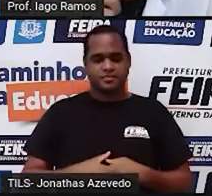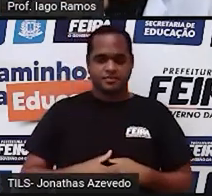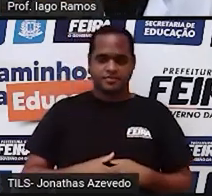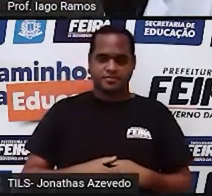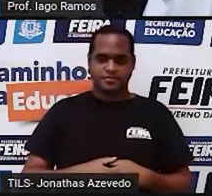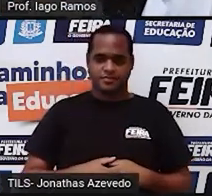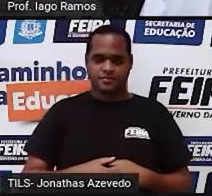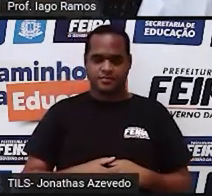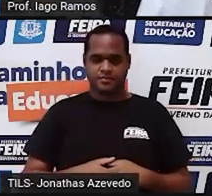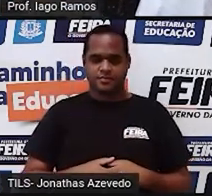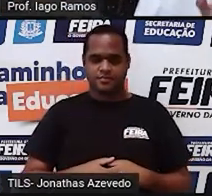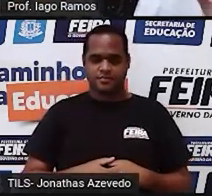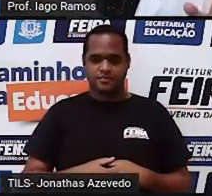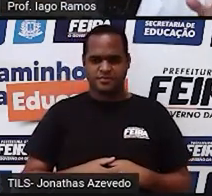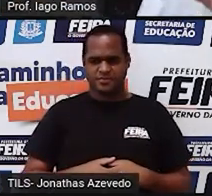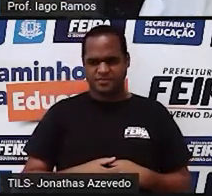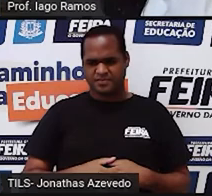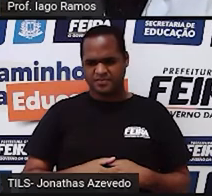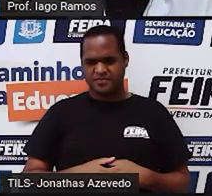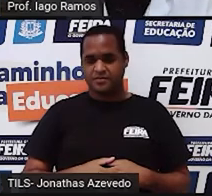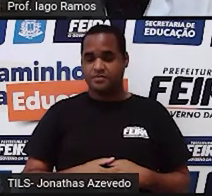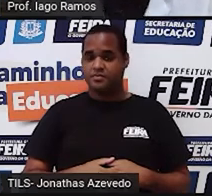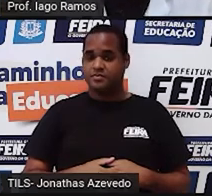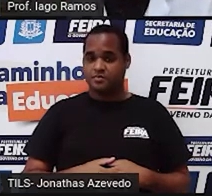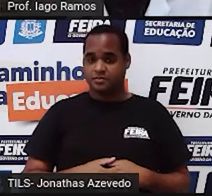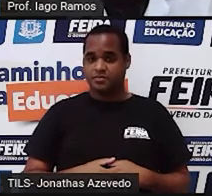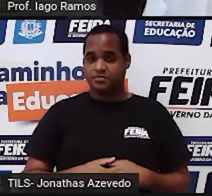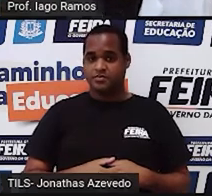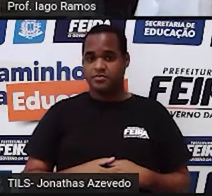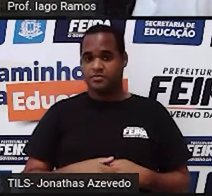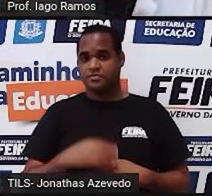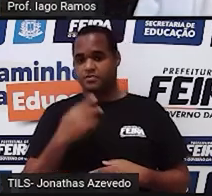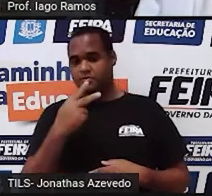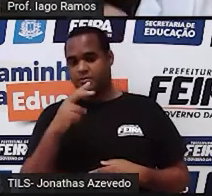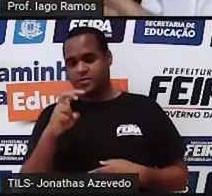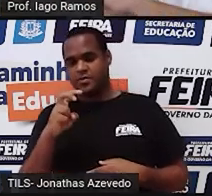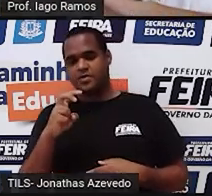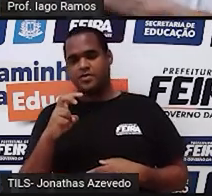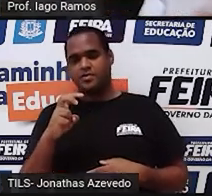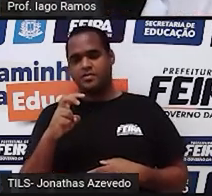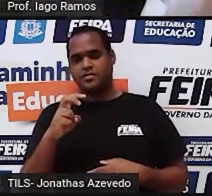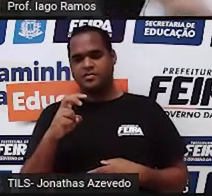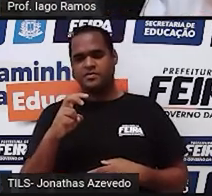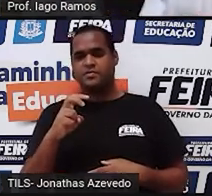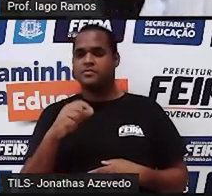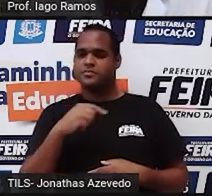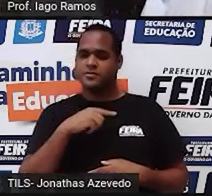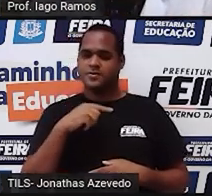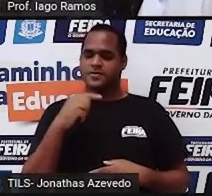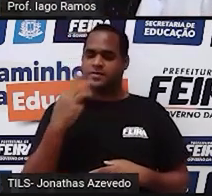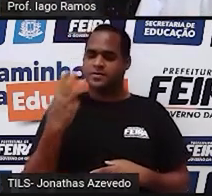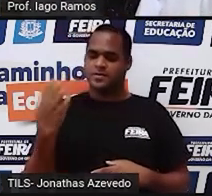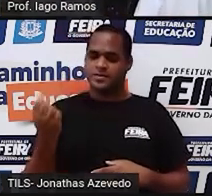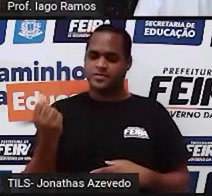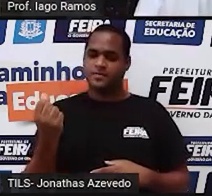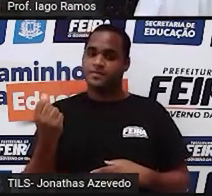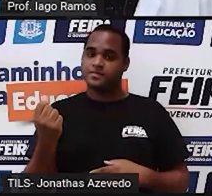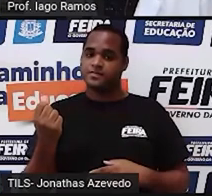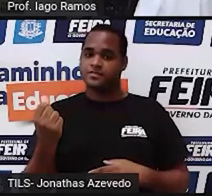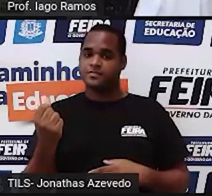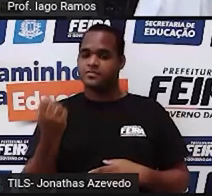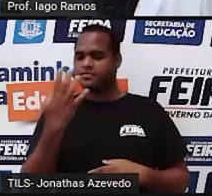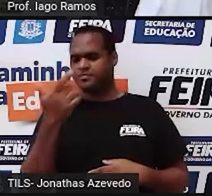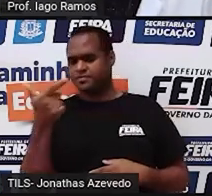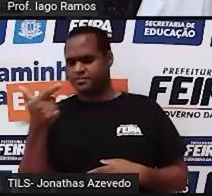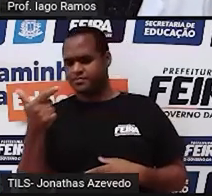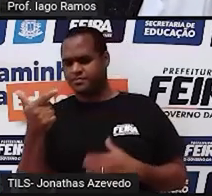aonde 35 não vai dar exato vai estar entra de 25 itally 3635 não é 42